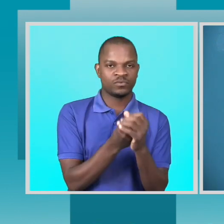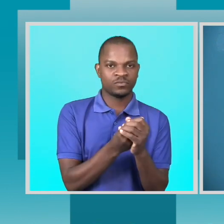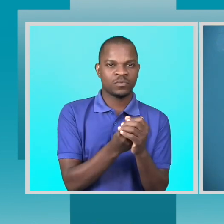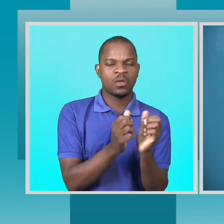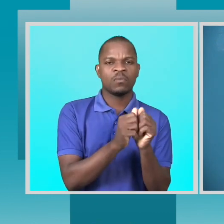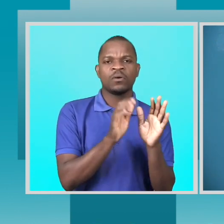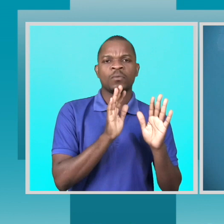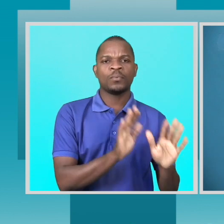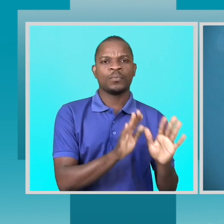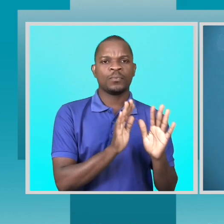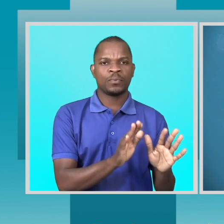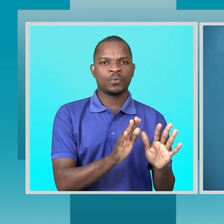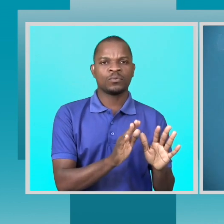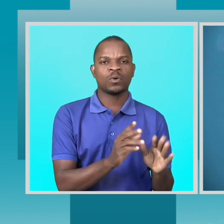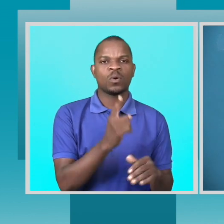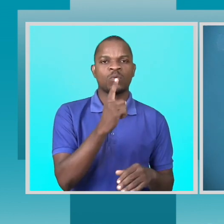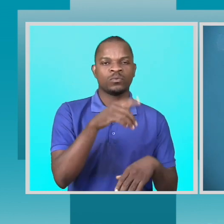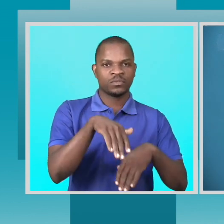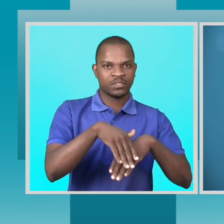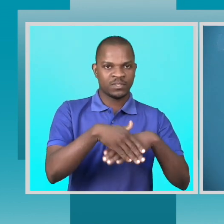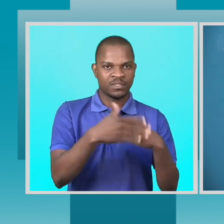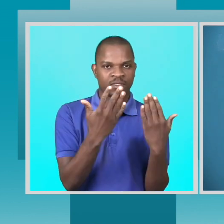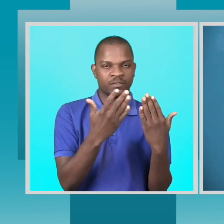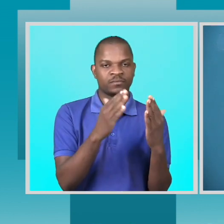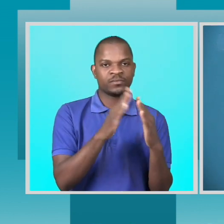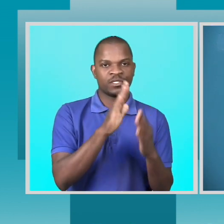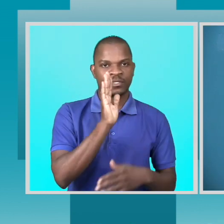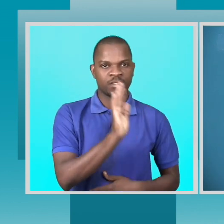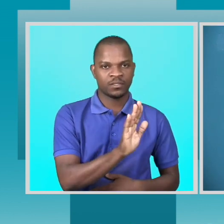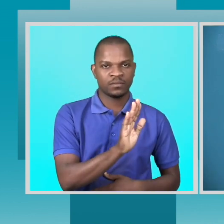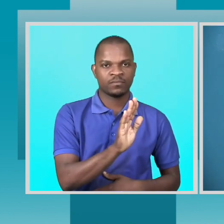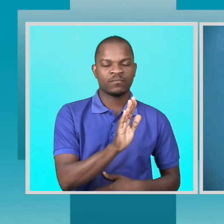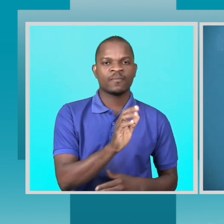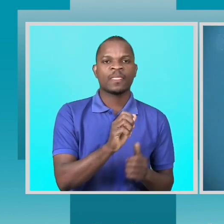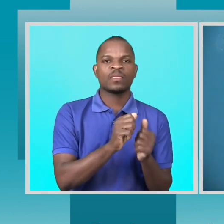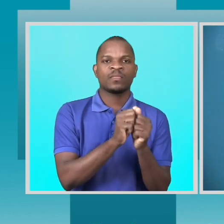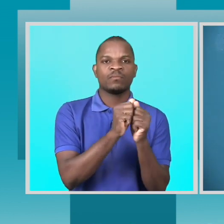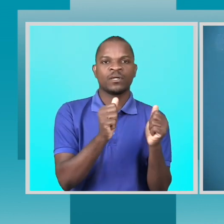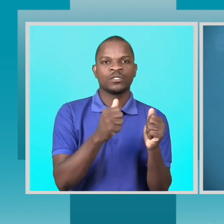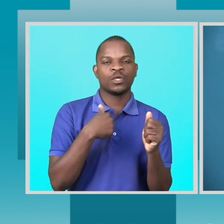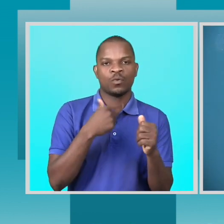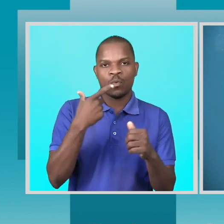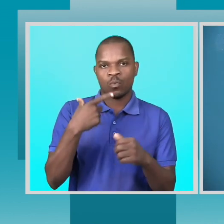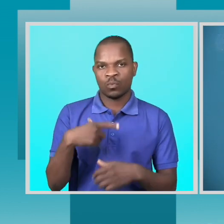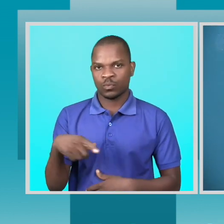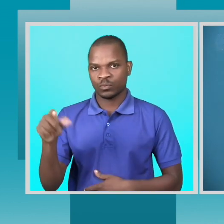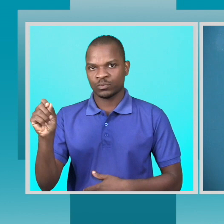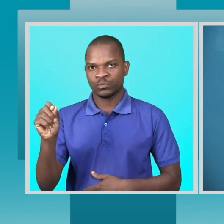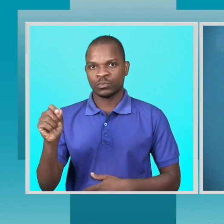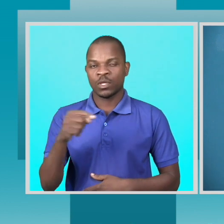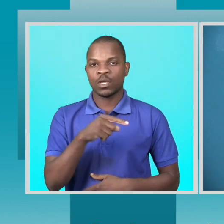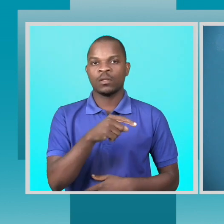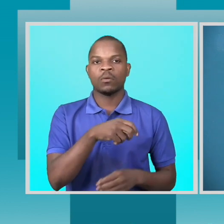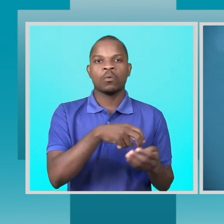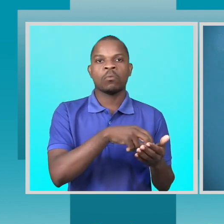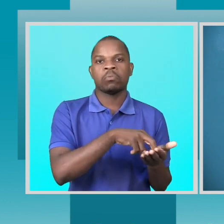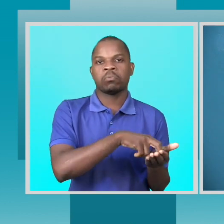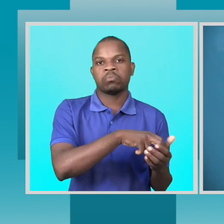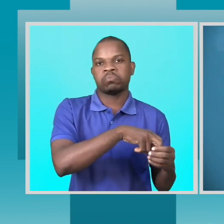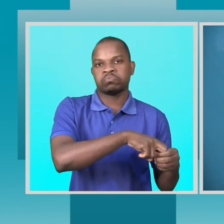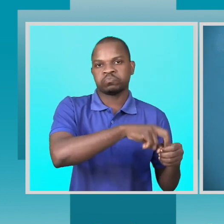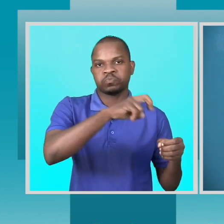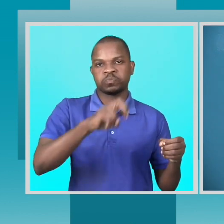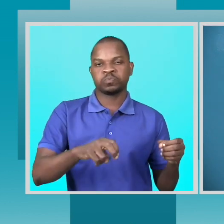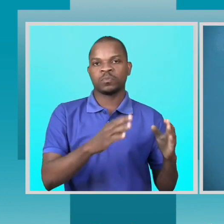dormi um dia com ela, em casa dela. Depois, eu saí, depois ficou ela sair.